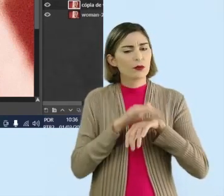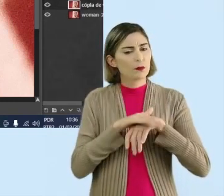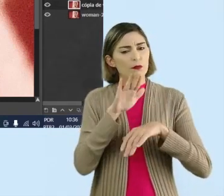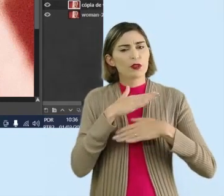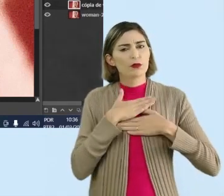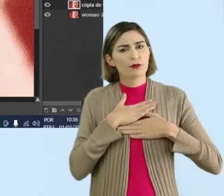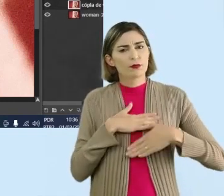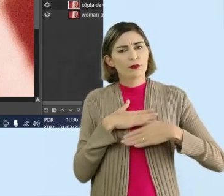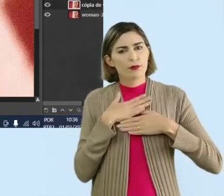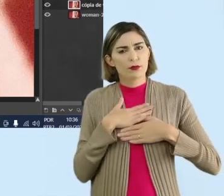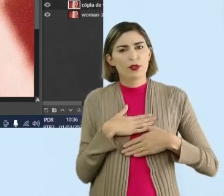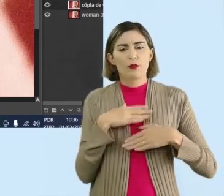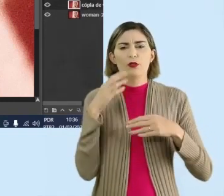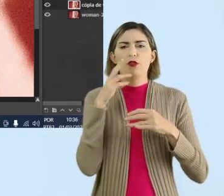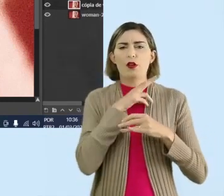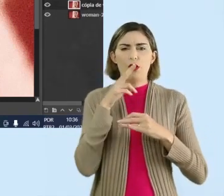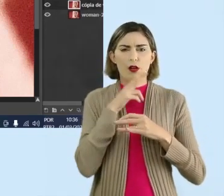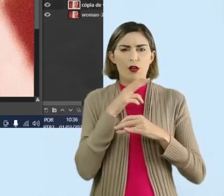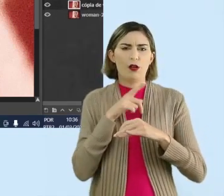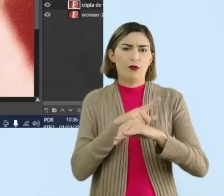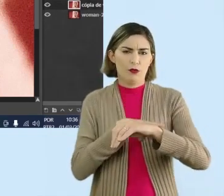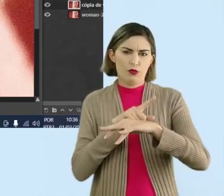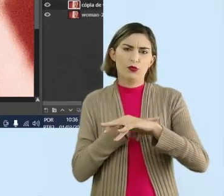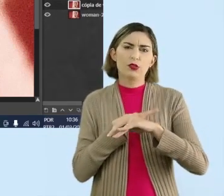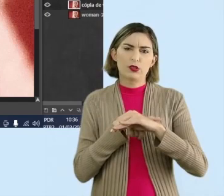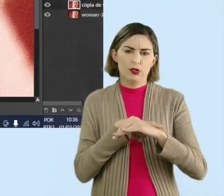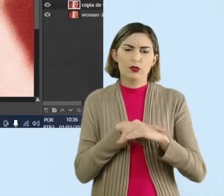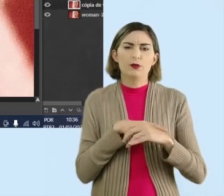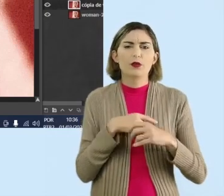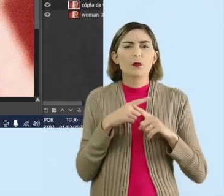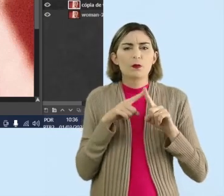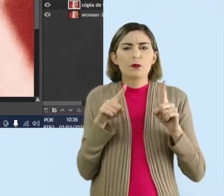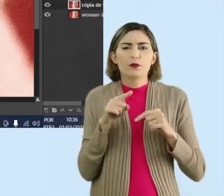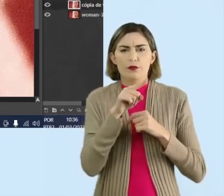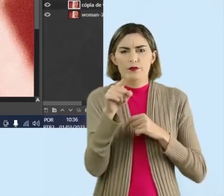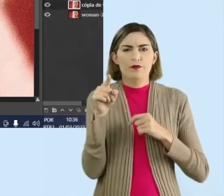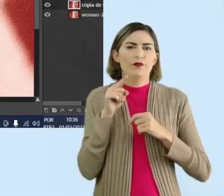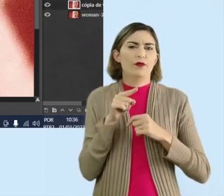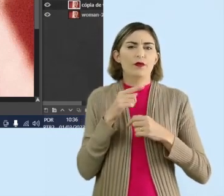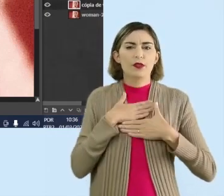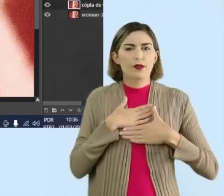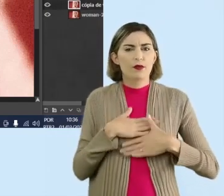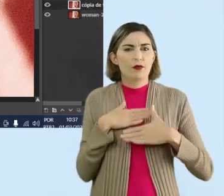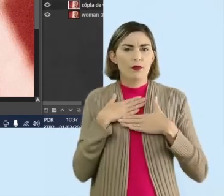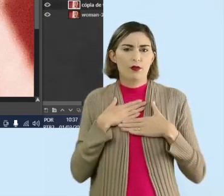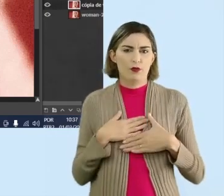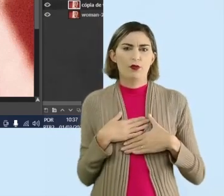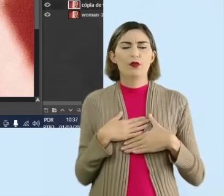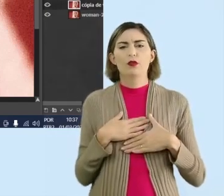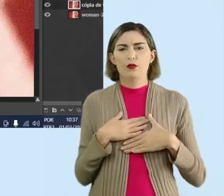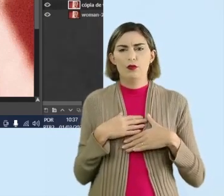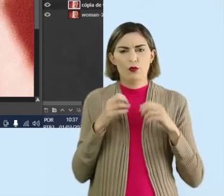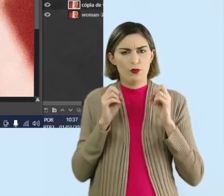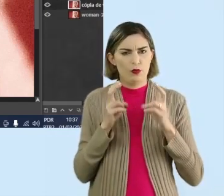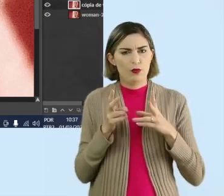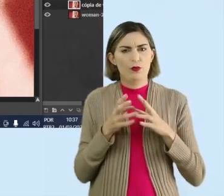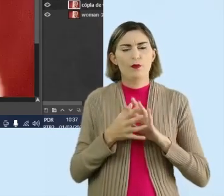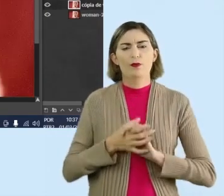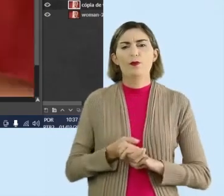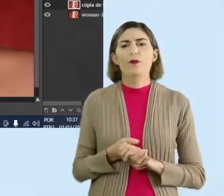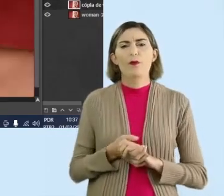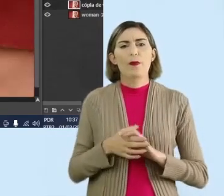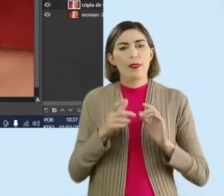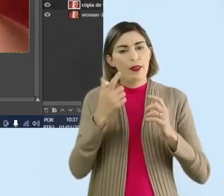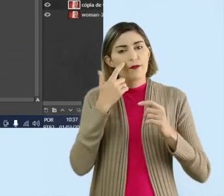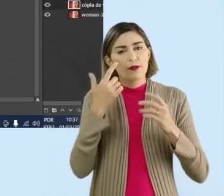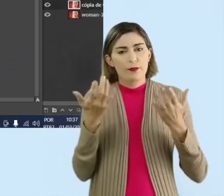rapidamente por causa do tempo, mas você pode fazer bem tranquilo, ok? Vamos agora tirar